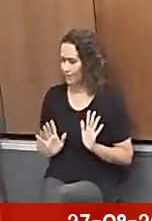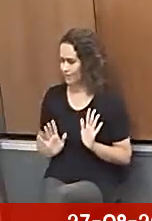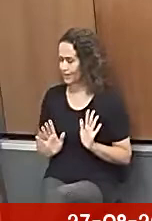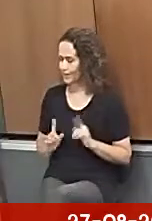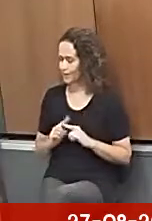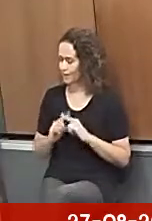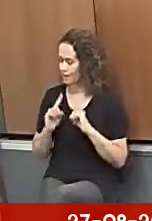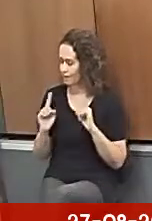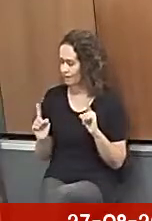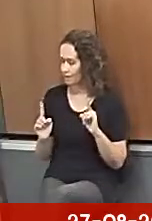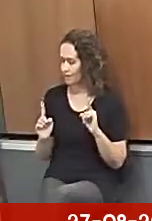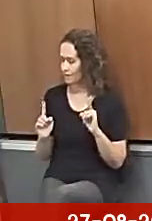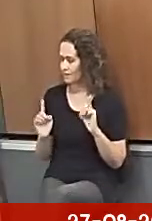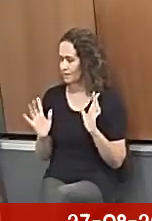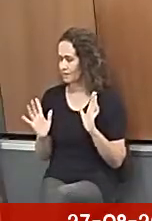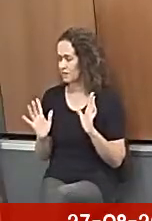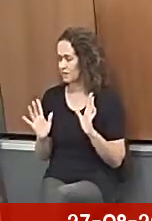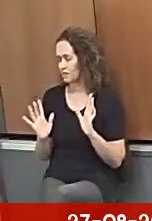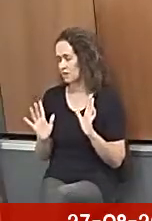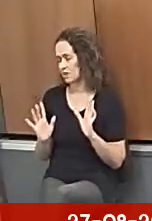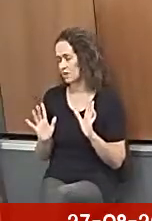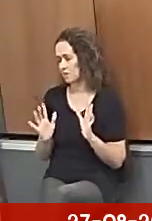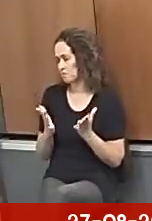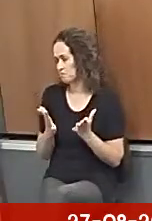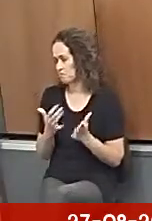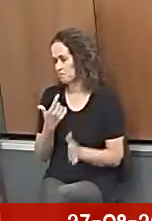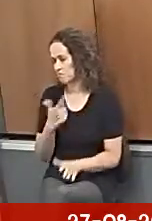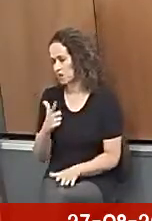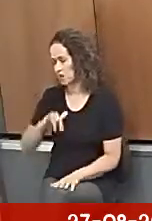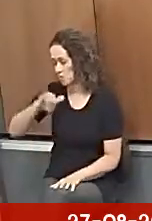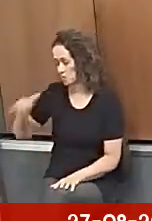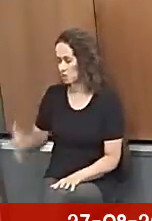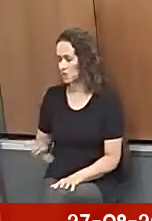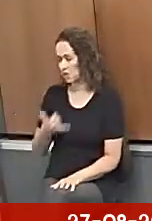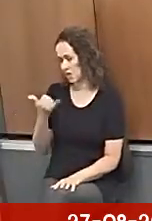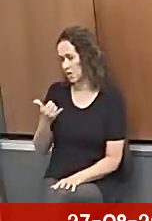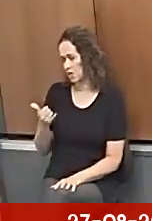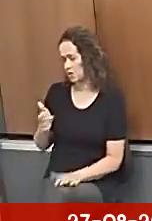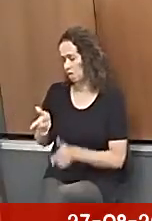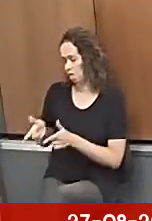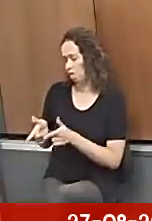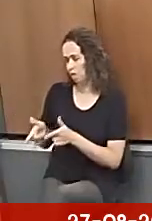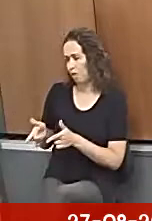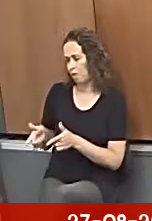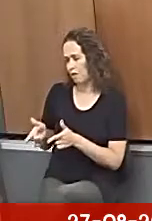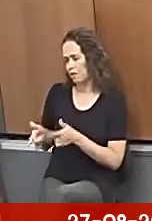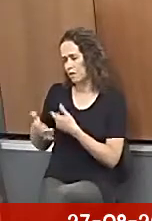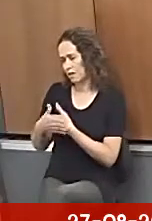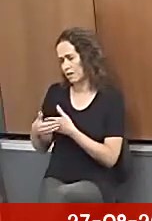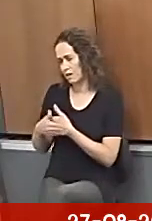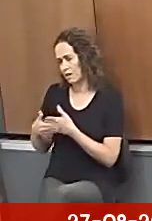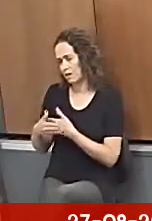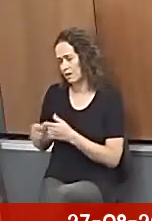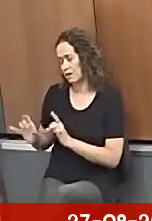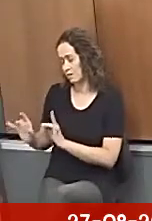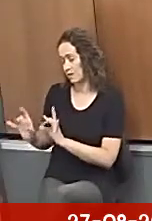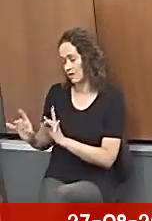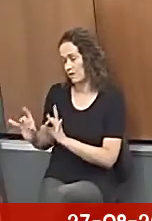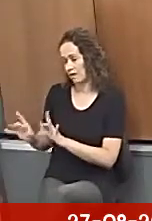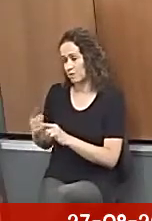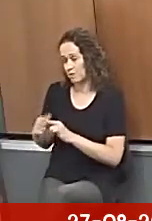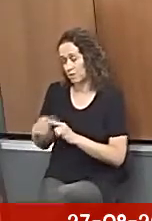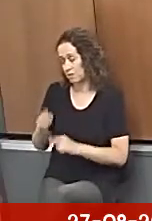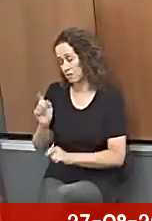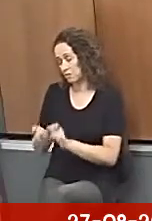que não são os nossos chamados carinhosamente de especiais porque são pessoas